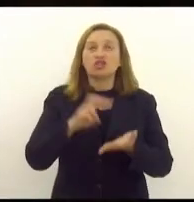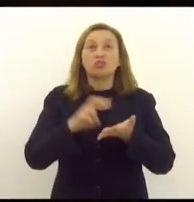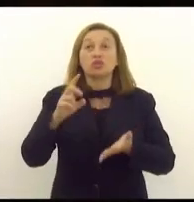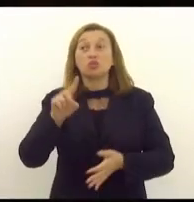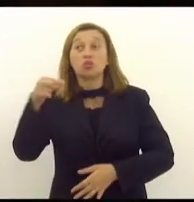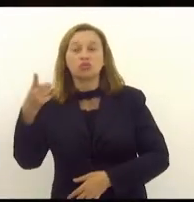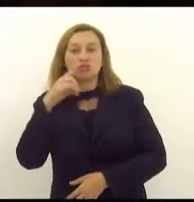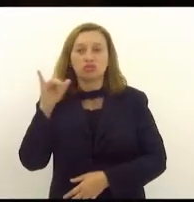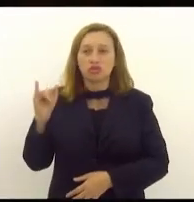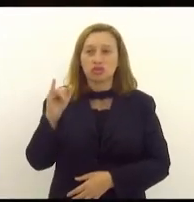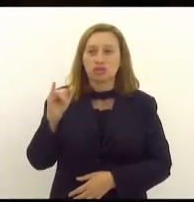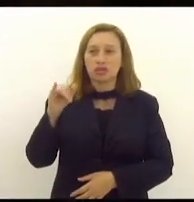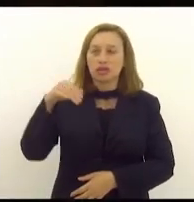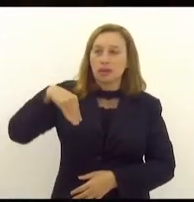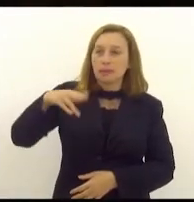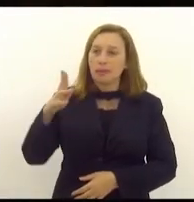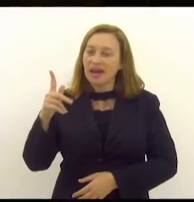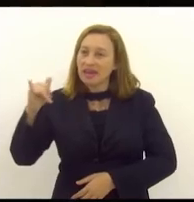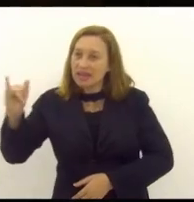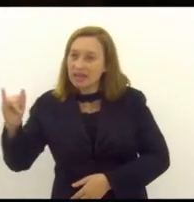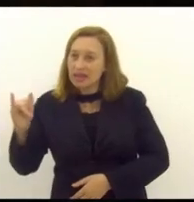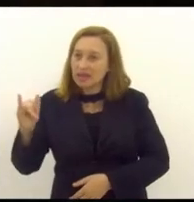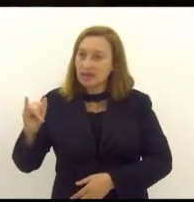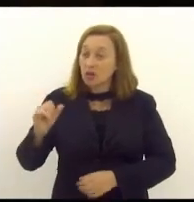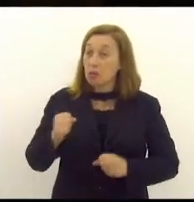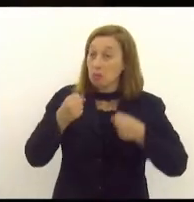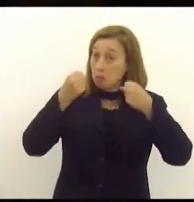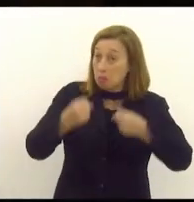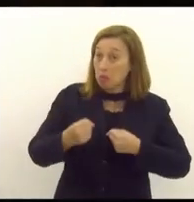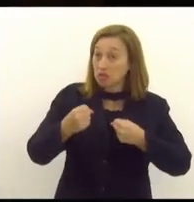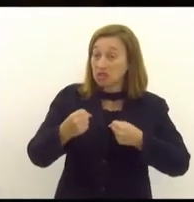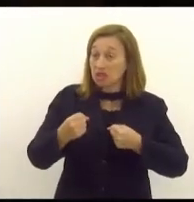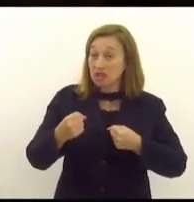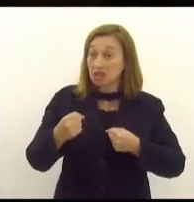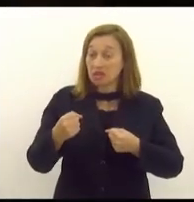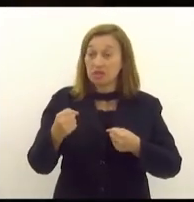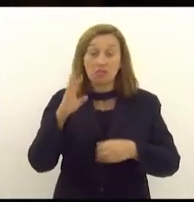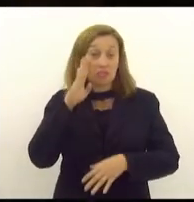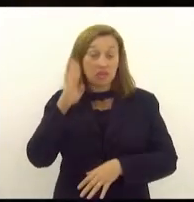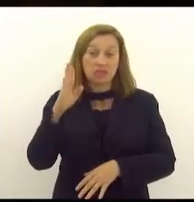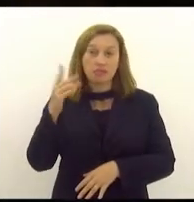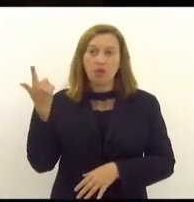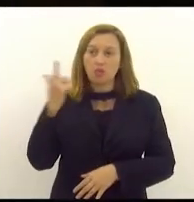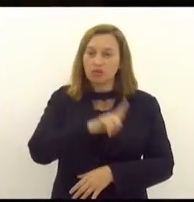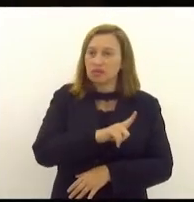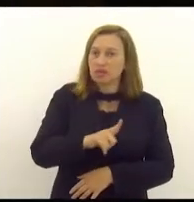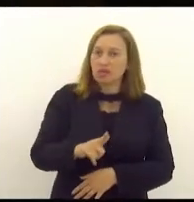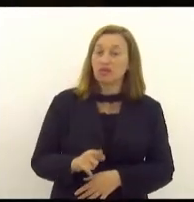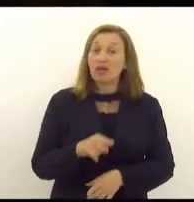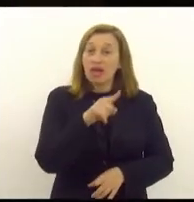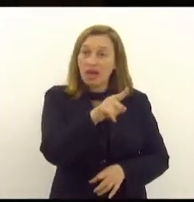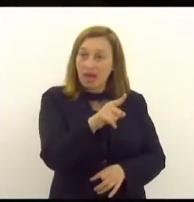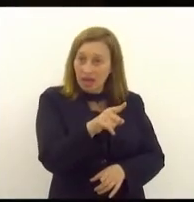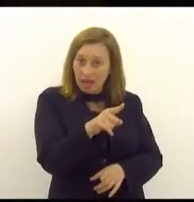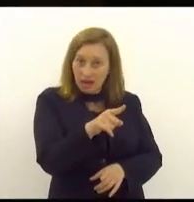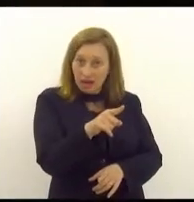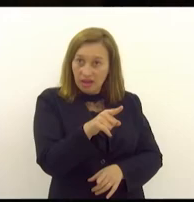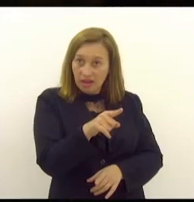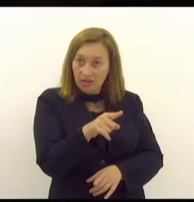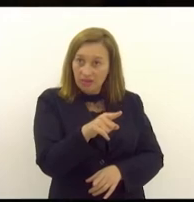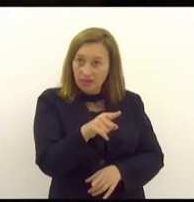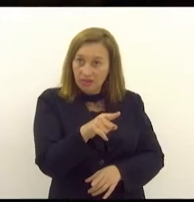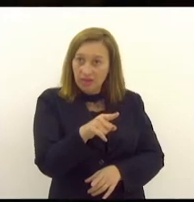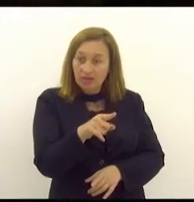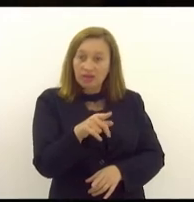dia seguinte magdala percebeu que tinha ganho poderes especiais ela faz ela remete